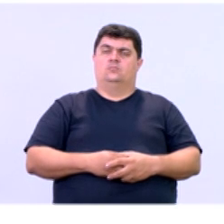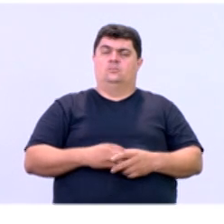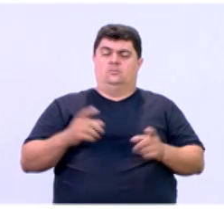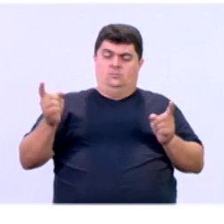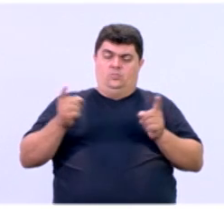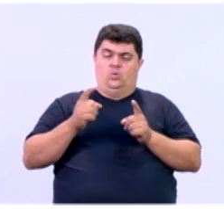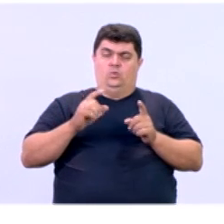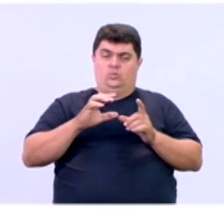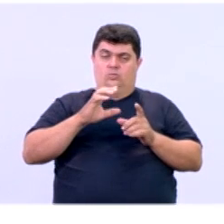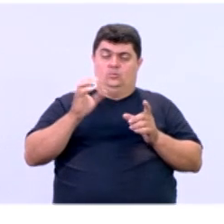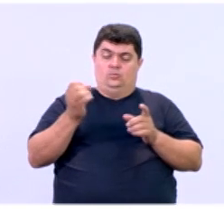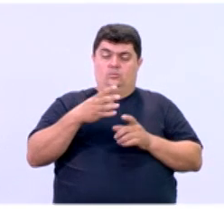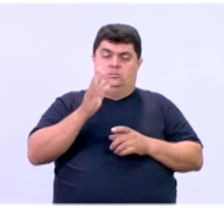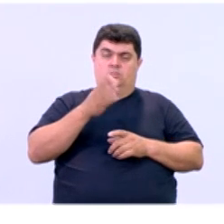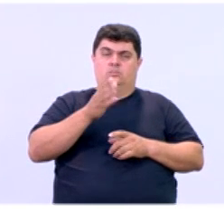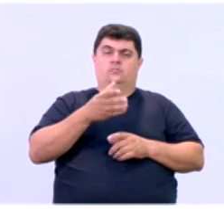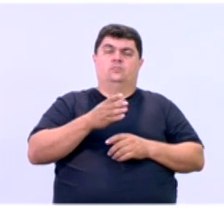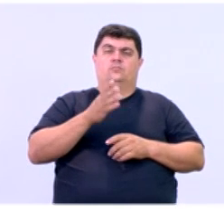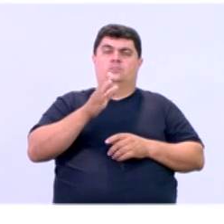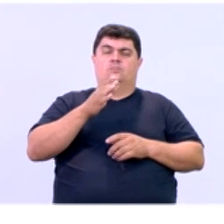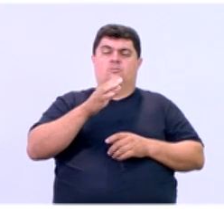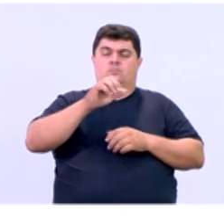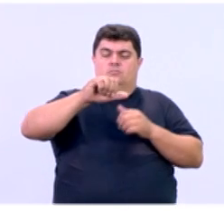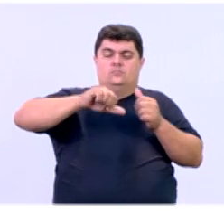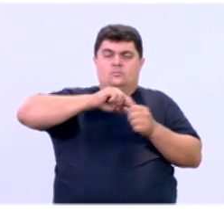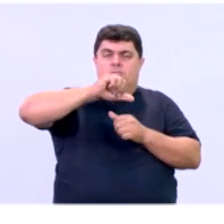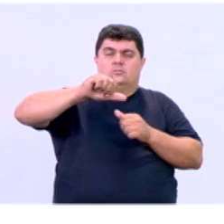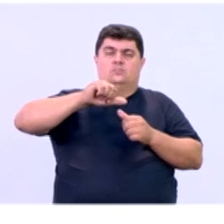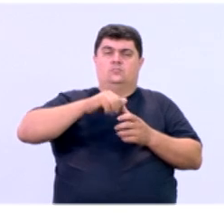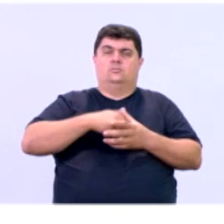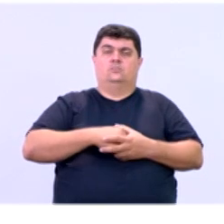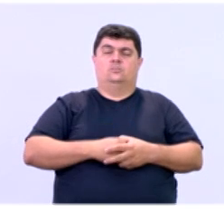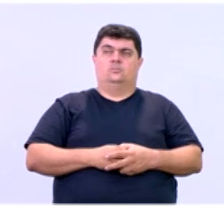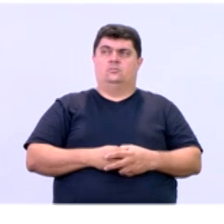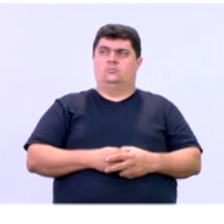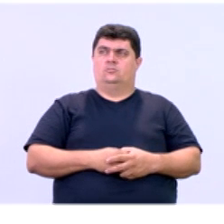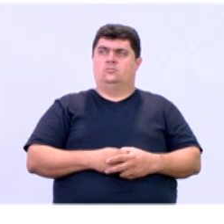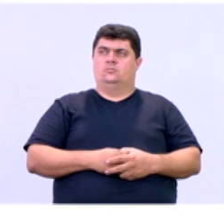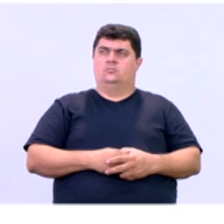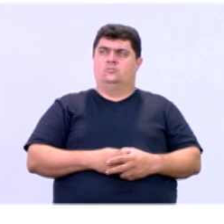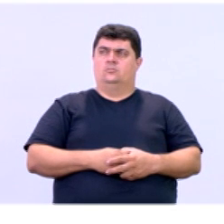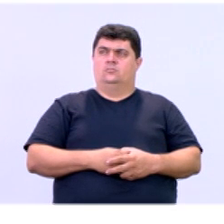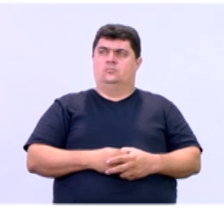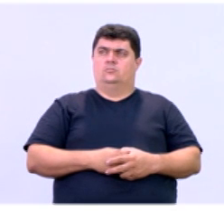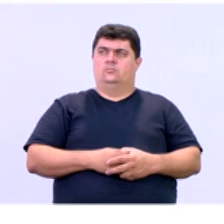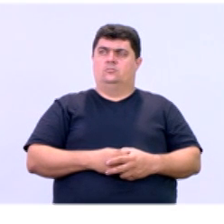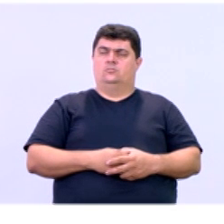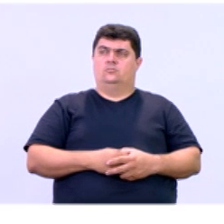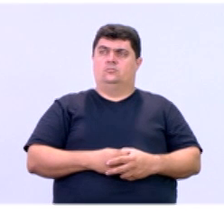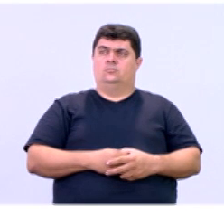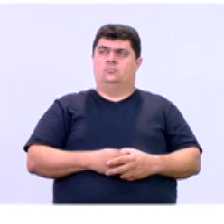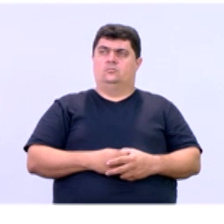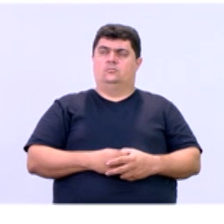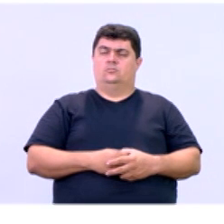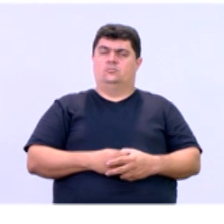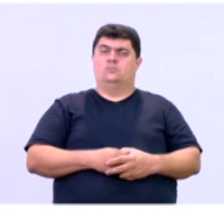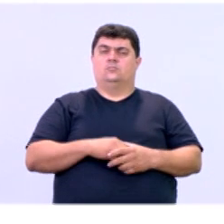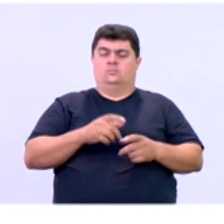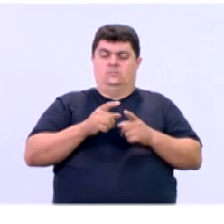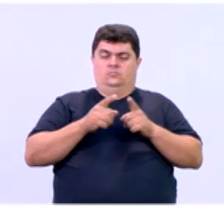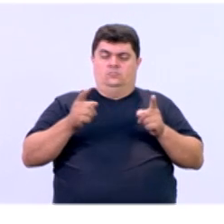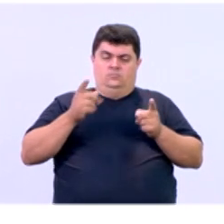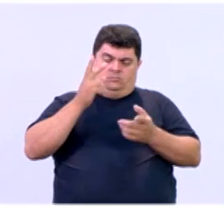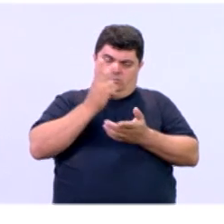Atualizou. Então, nós estamos mudando. E aqui, agora, ele continua com aquele tamanho